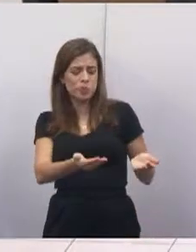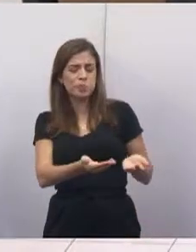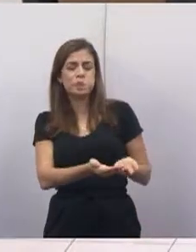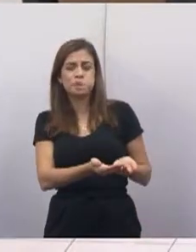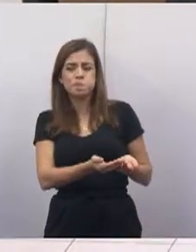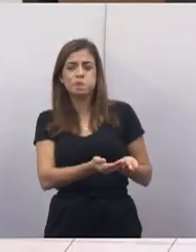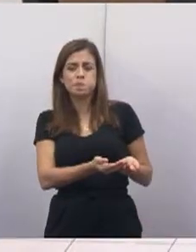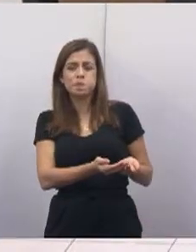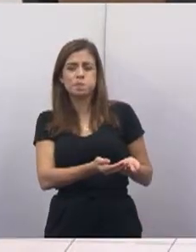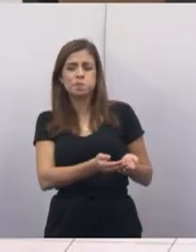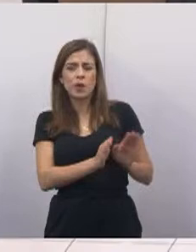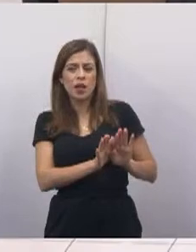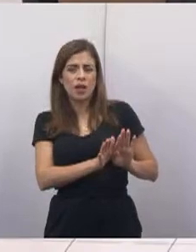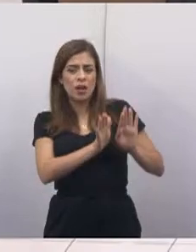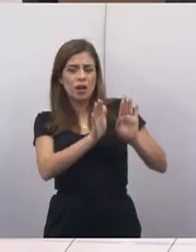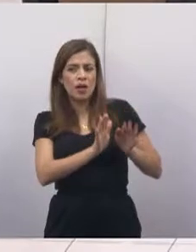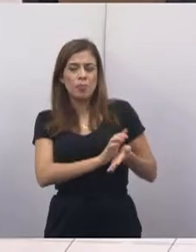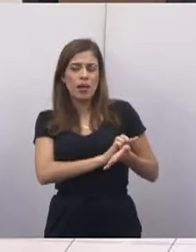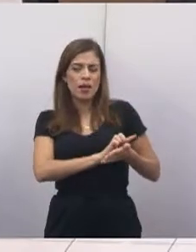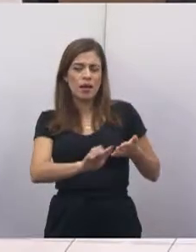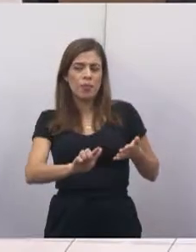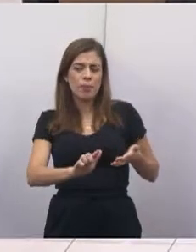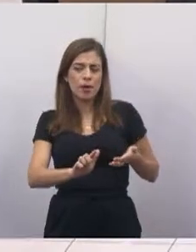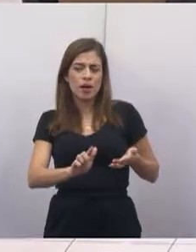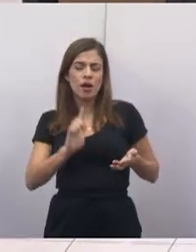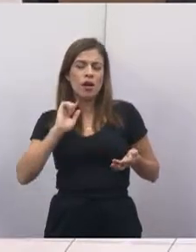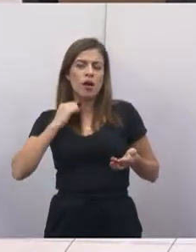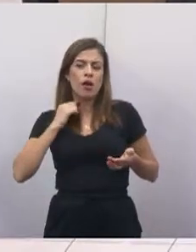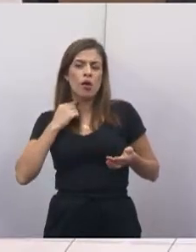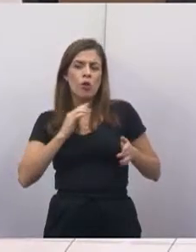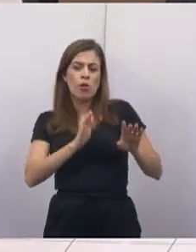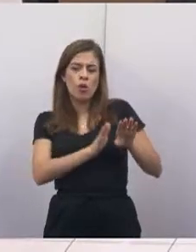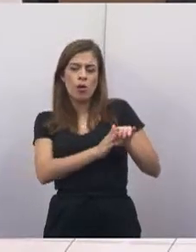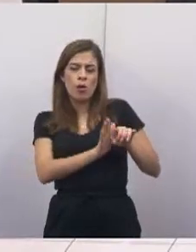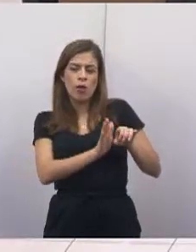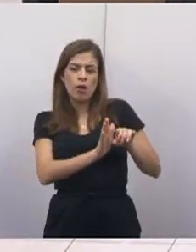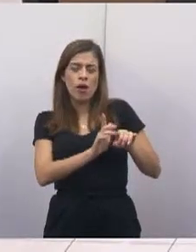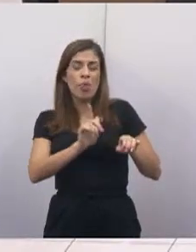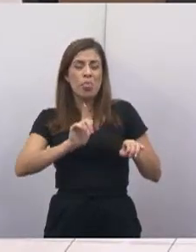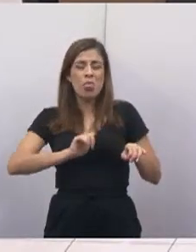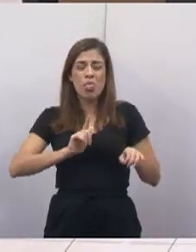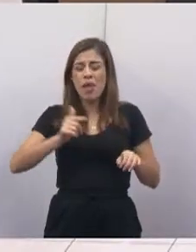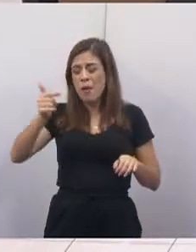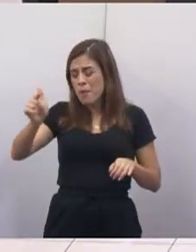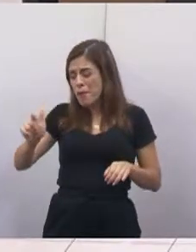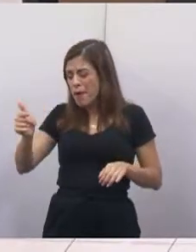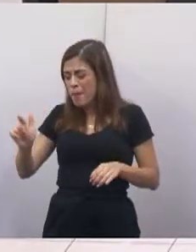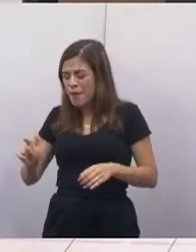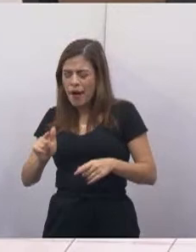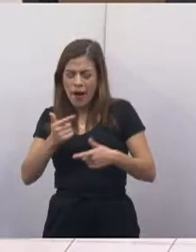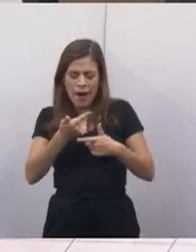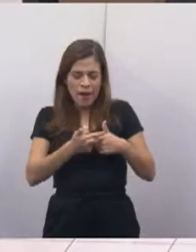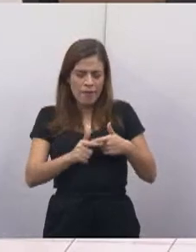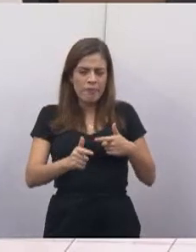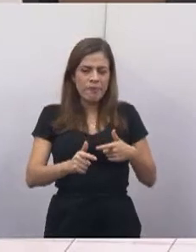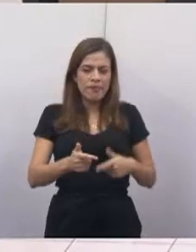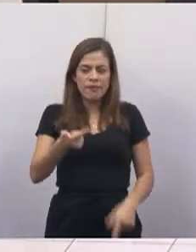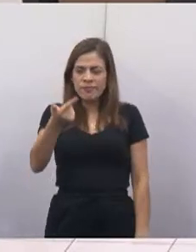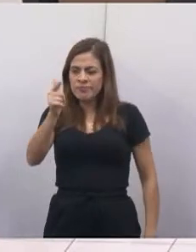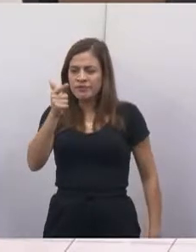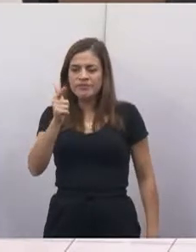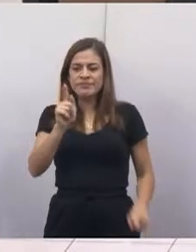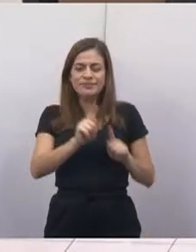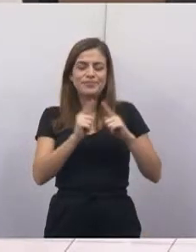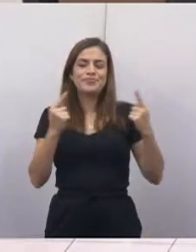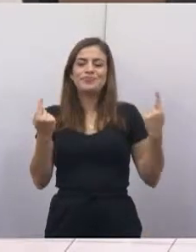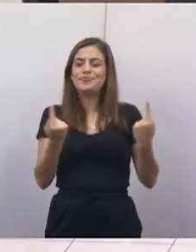de, essa colocação para a limpeza dos bueiros. Porque nós vamos gerar outros problemas. Nós não temos equipe, nenhuma prefeitura tem